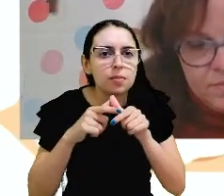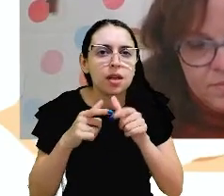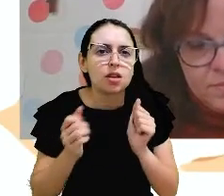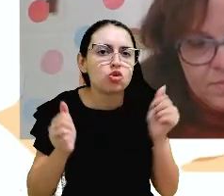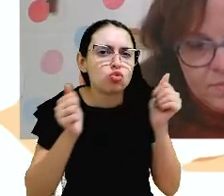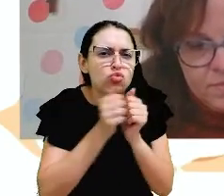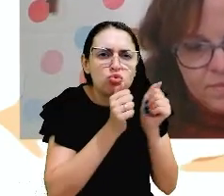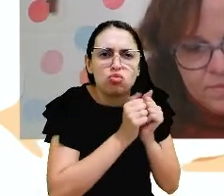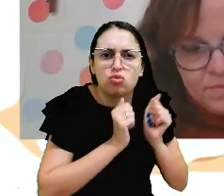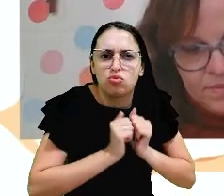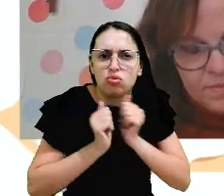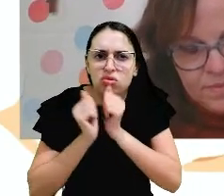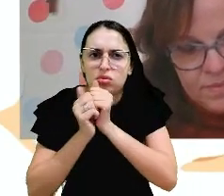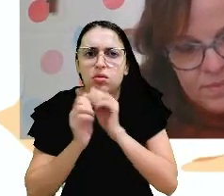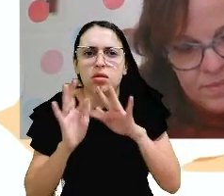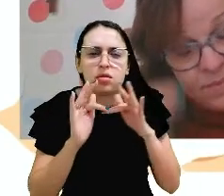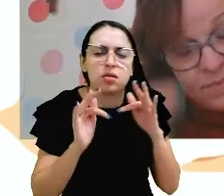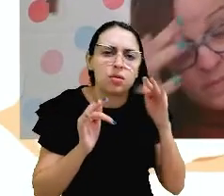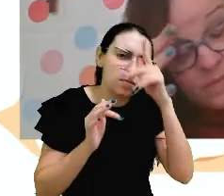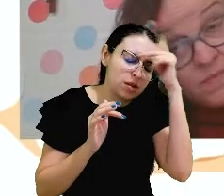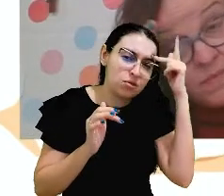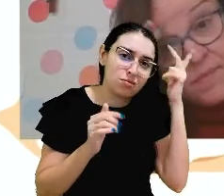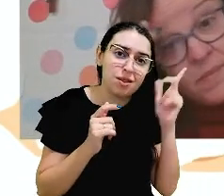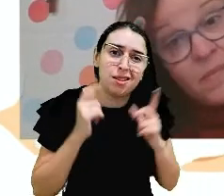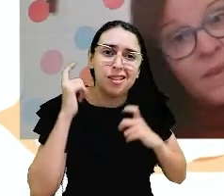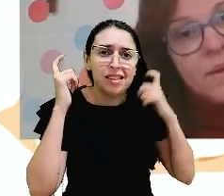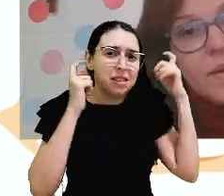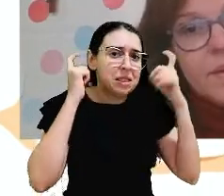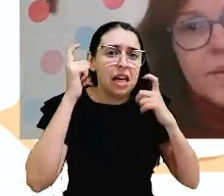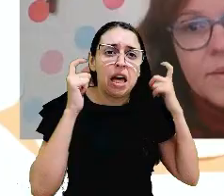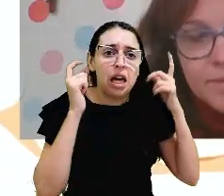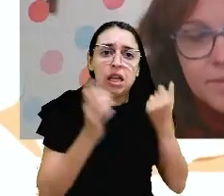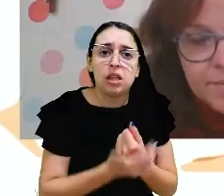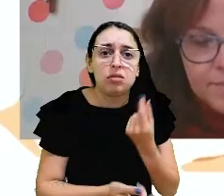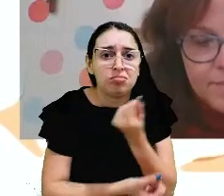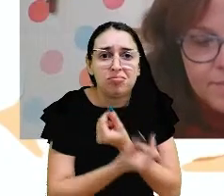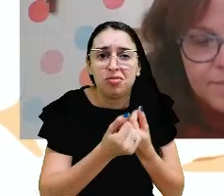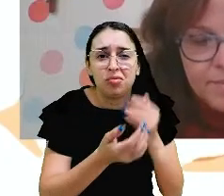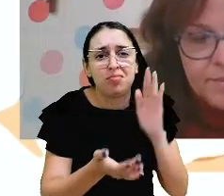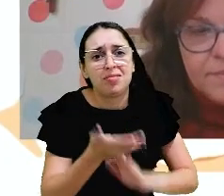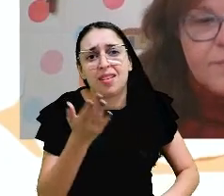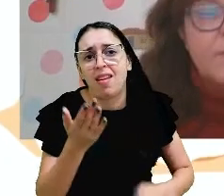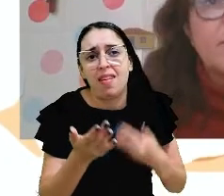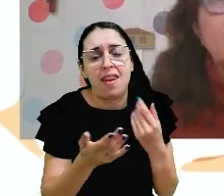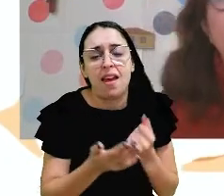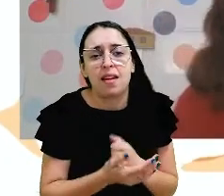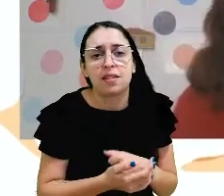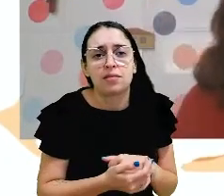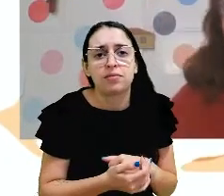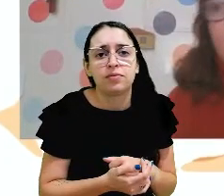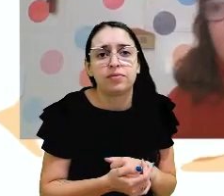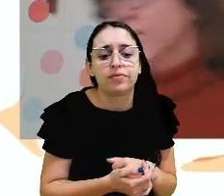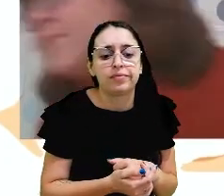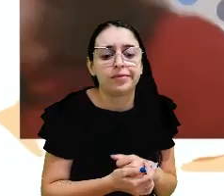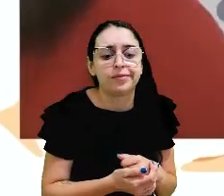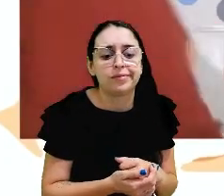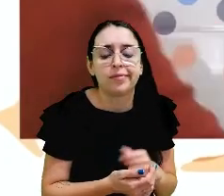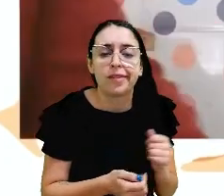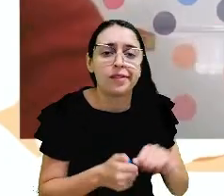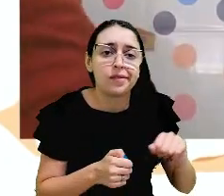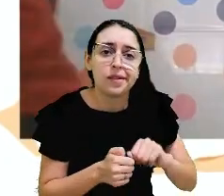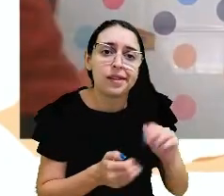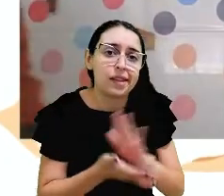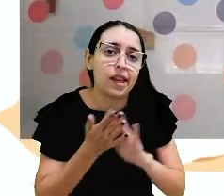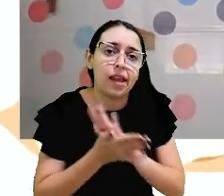aglomeradas. É um total desespero, sem ter nenhum recurso, sem ter o que fazer para saírem dessa